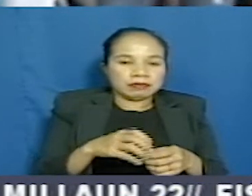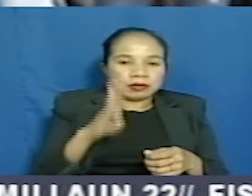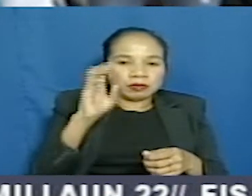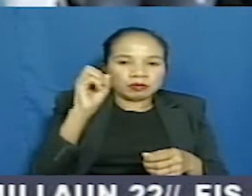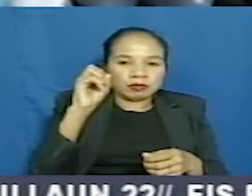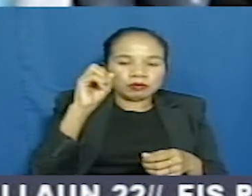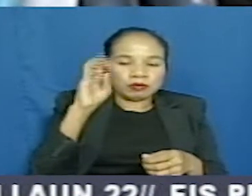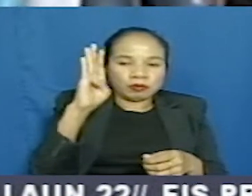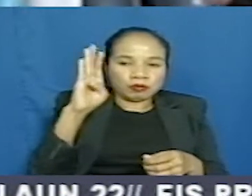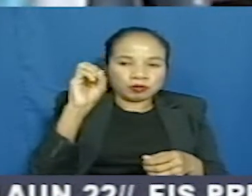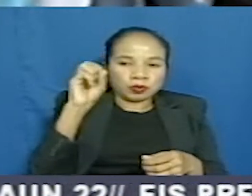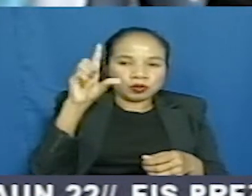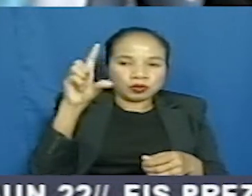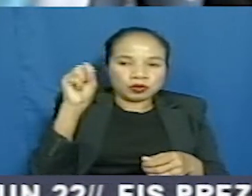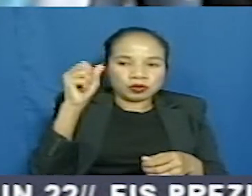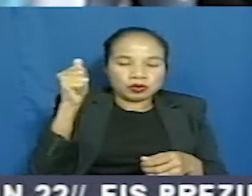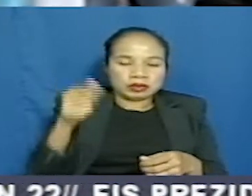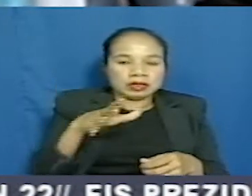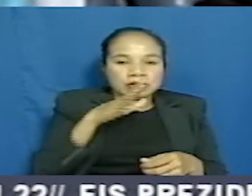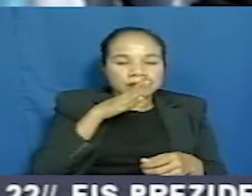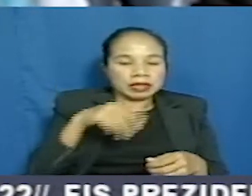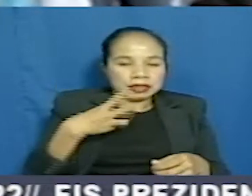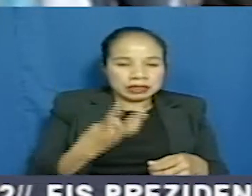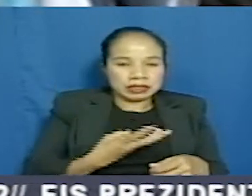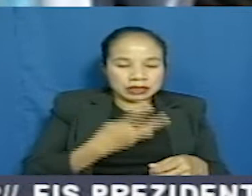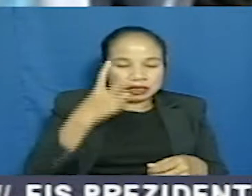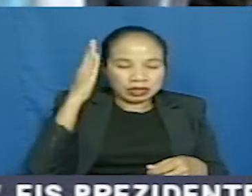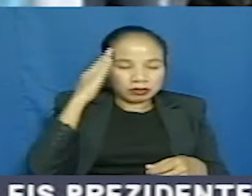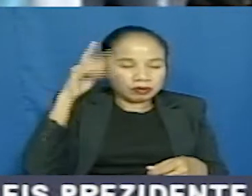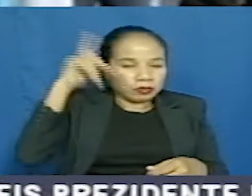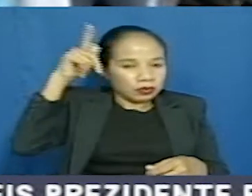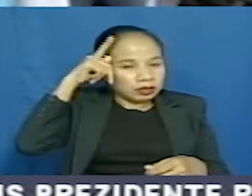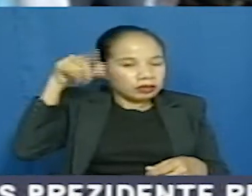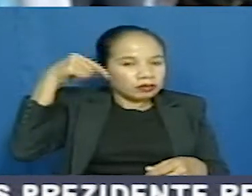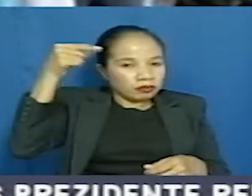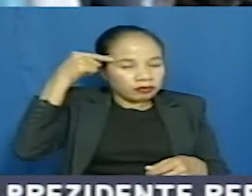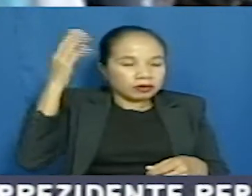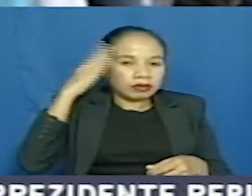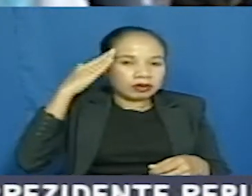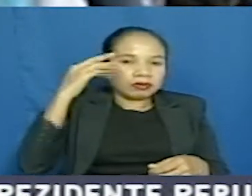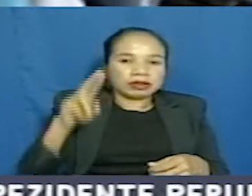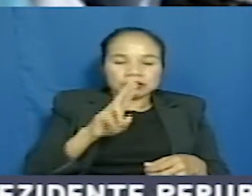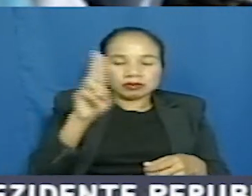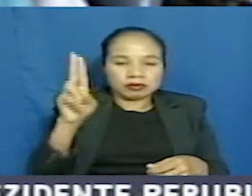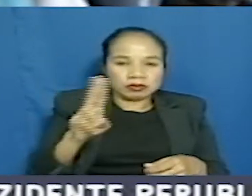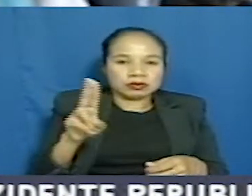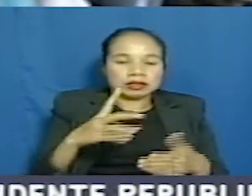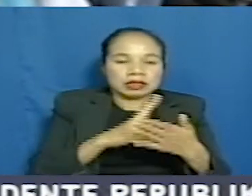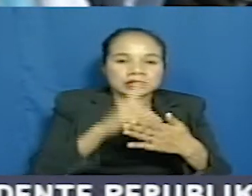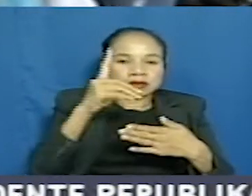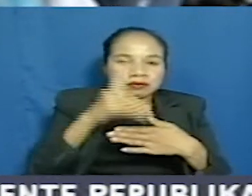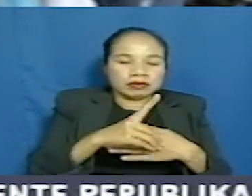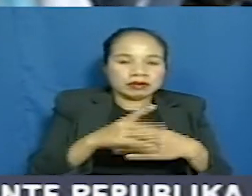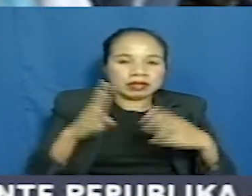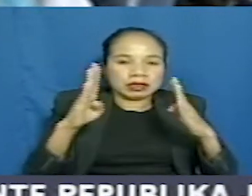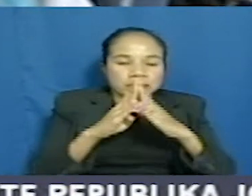Mãe. Idanabeke itahanoin katak politika idanemak atu governo hanoin atu fo investimento ba desenvolvimento capital